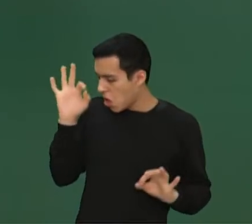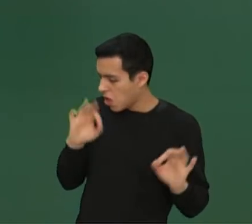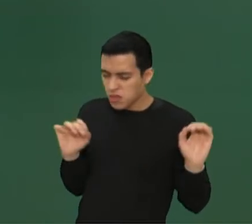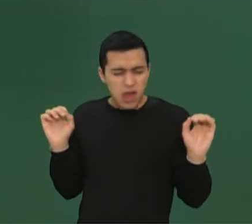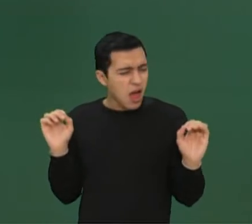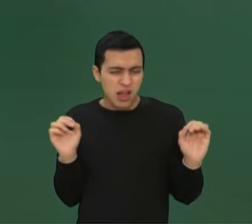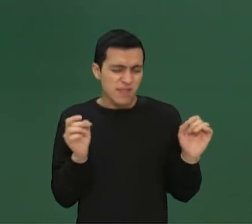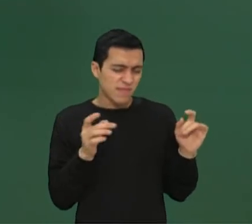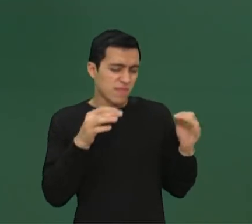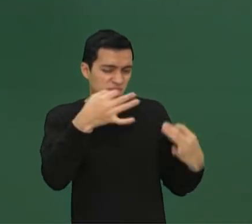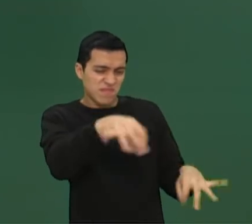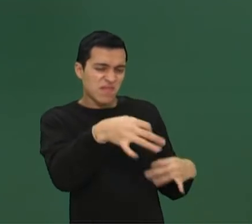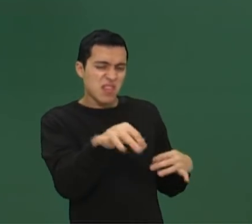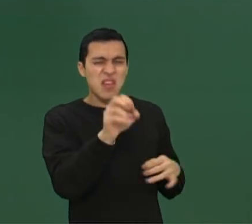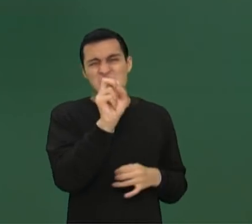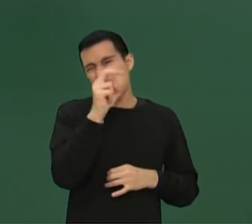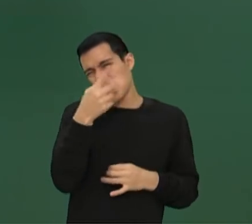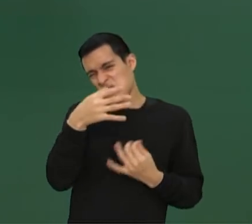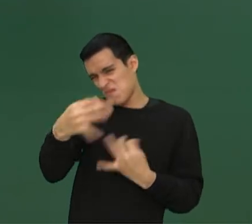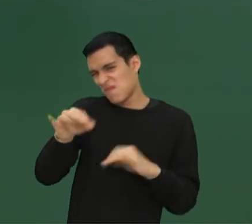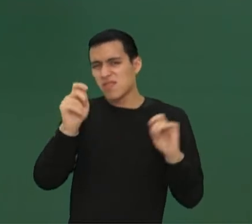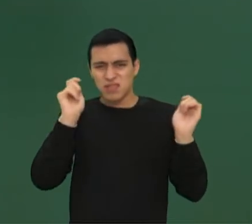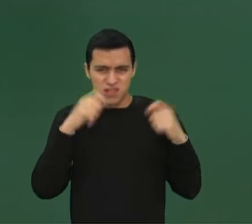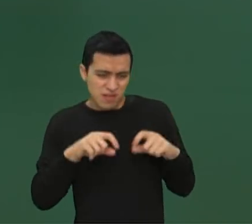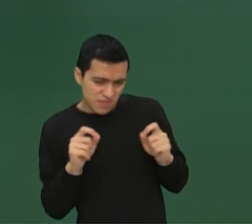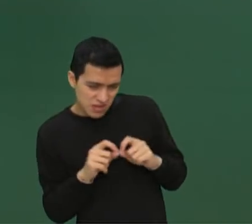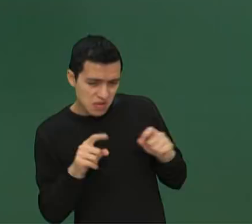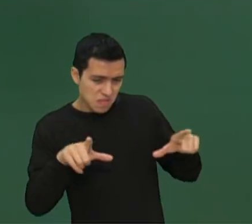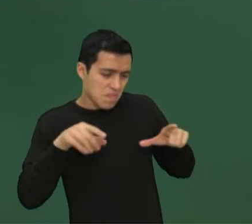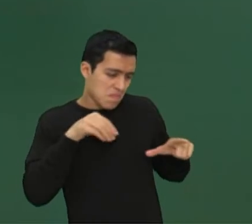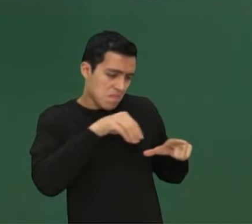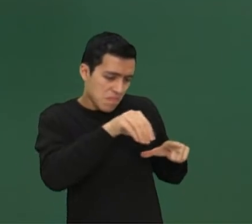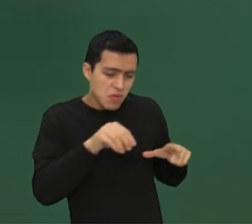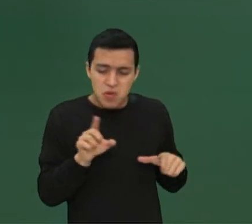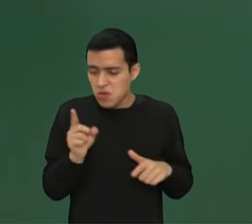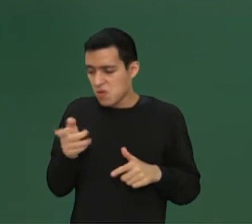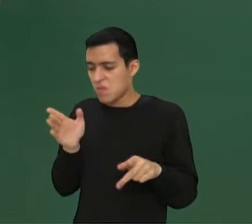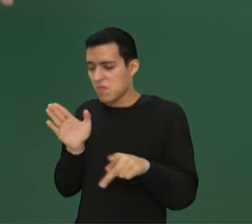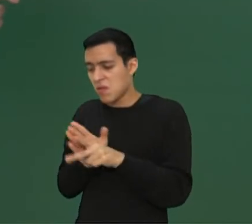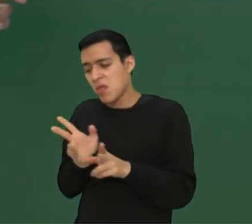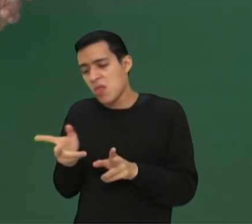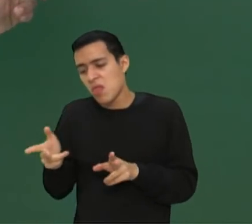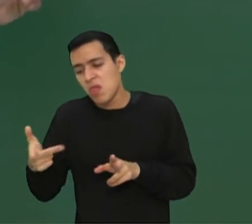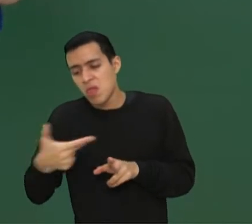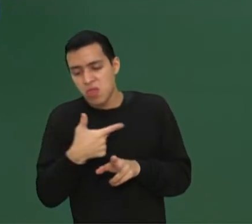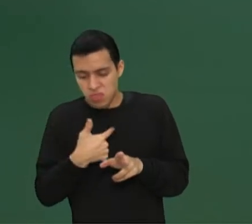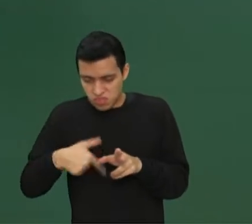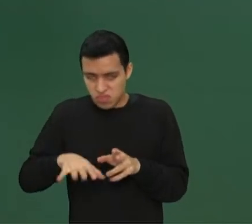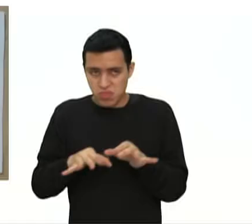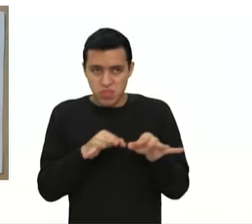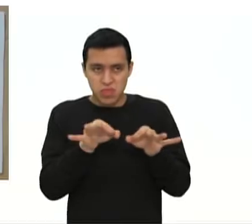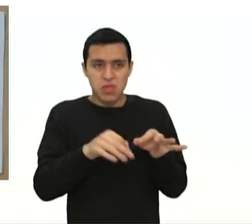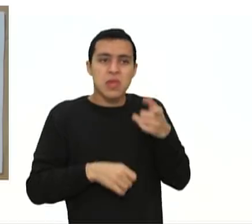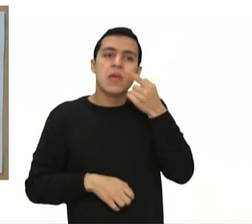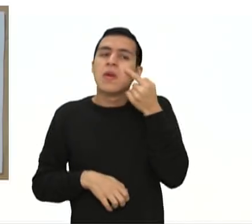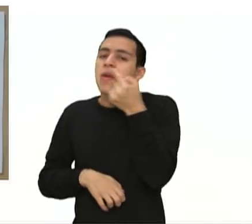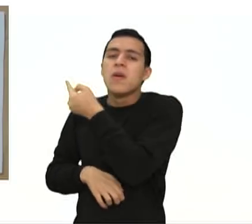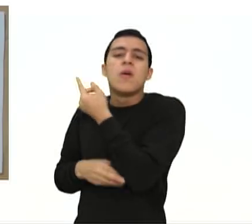folha de caderno ou 2 folhas de caderno você faz, uma para o tabuleiro e uma para as pecinhas. E no final ele precisa ficar dessa forma aqui,